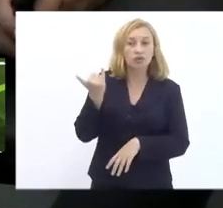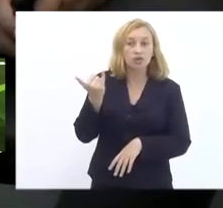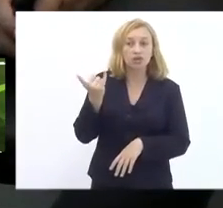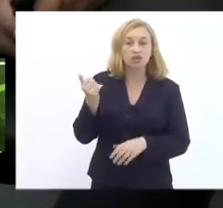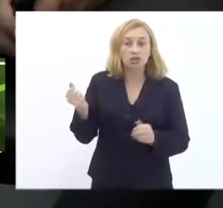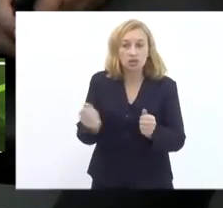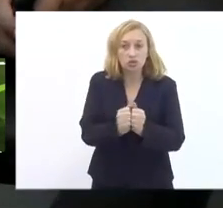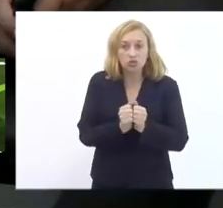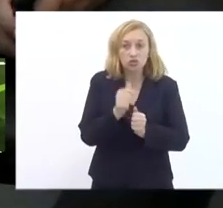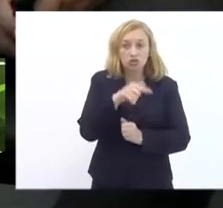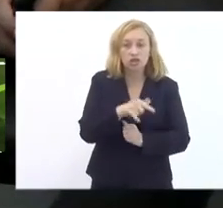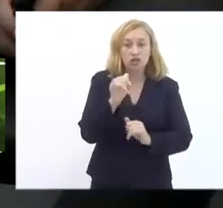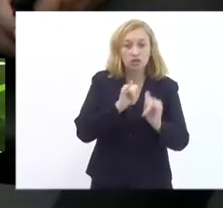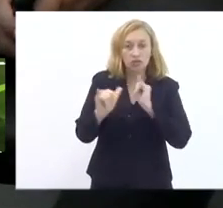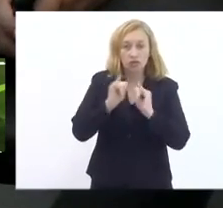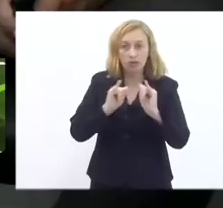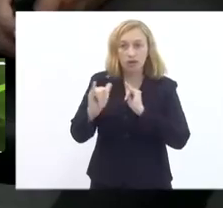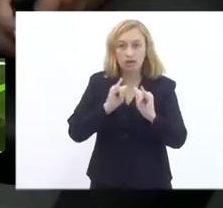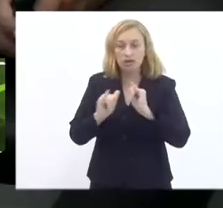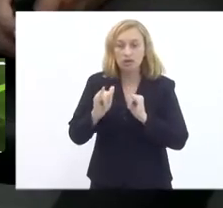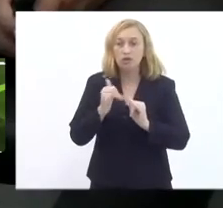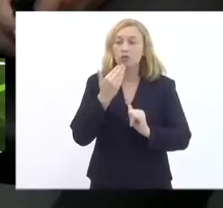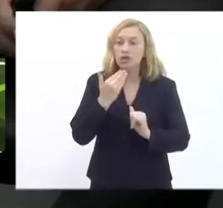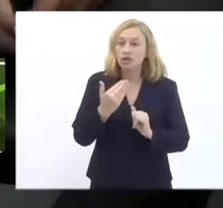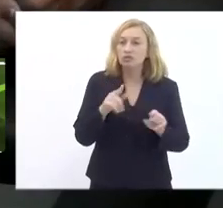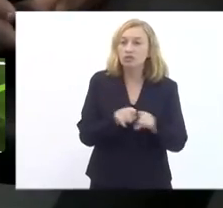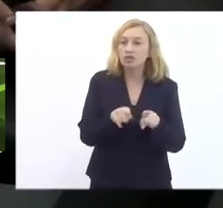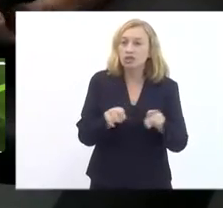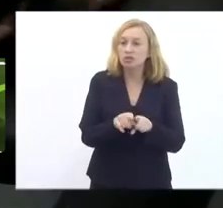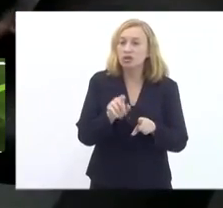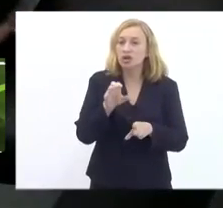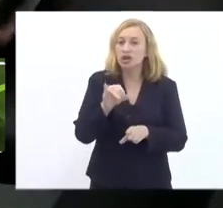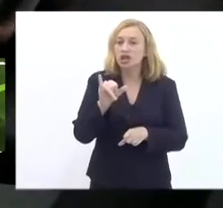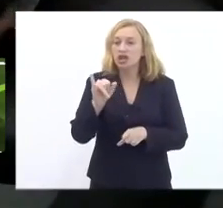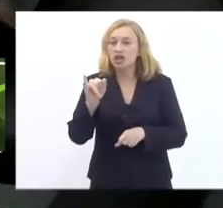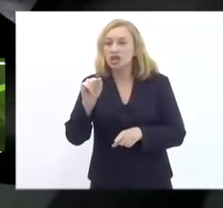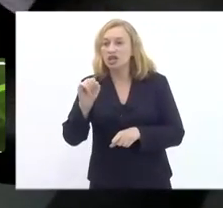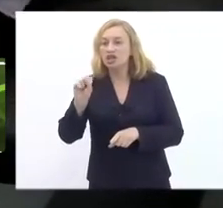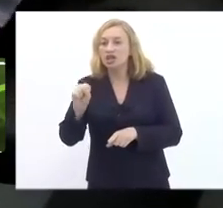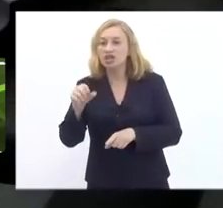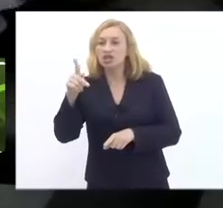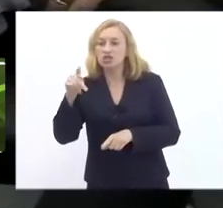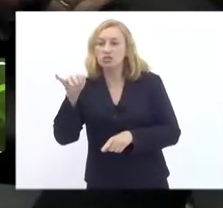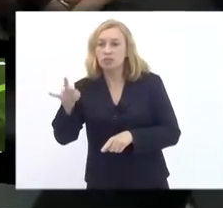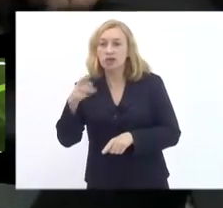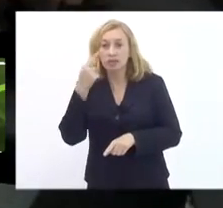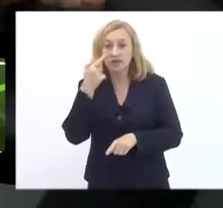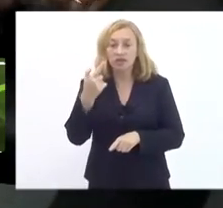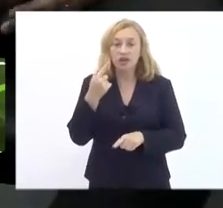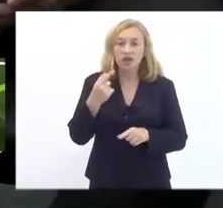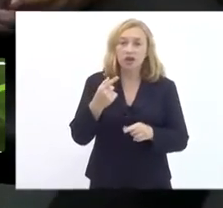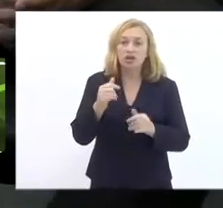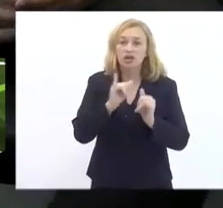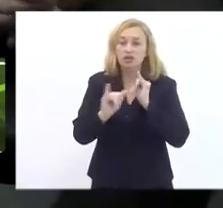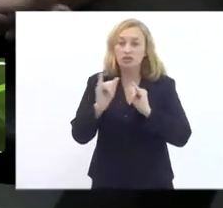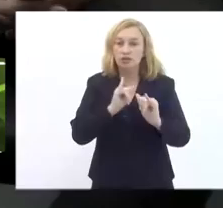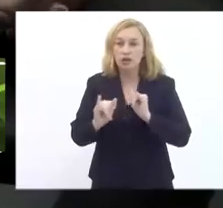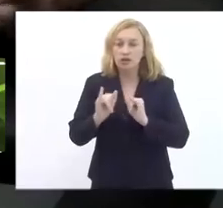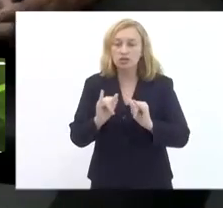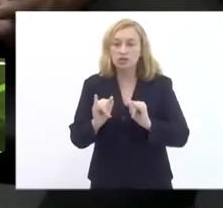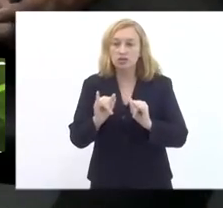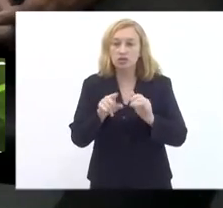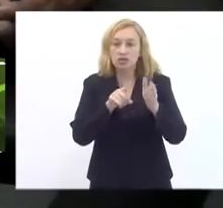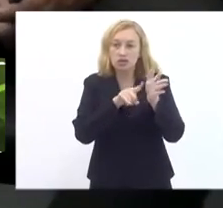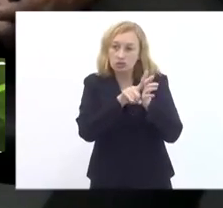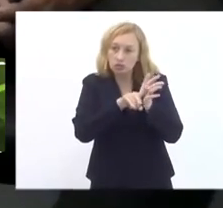munidos de dados. Vou fazer uma consulta também, sim, ao ISP para verificar desde quando esses dados estão sendo monitorados.